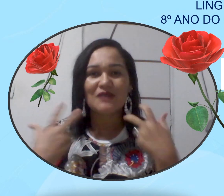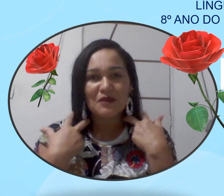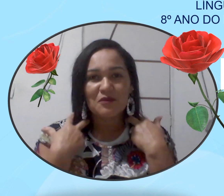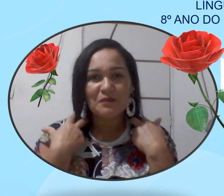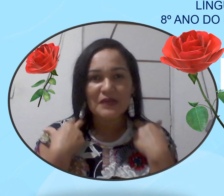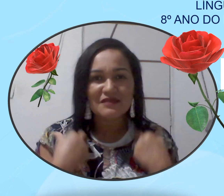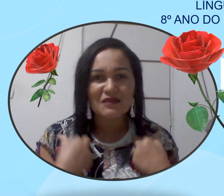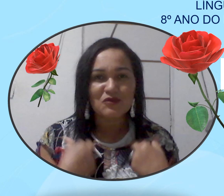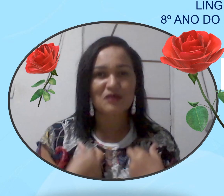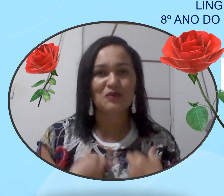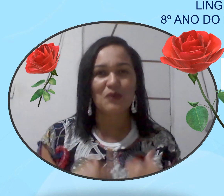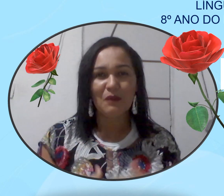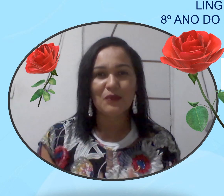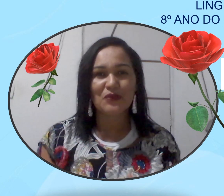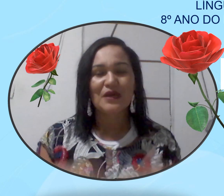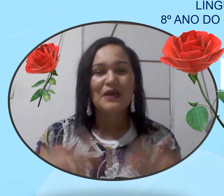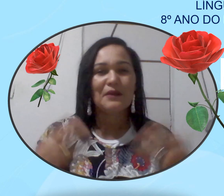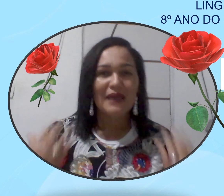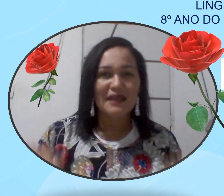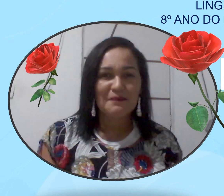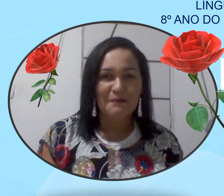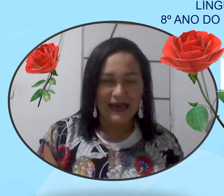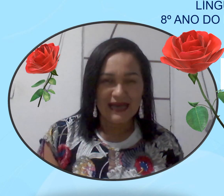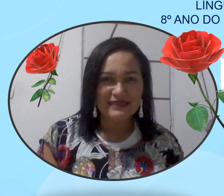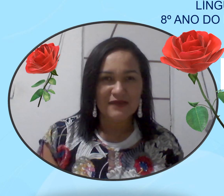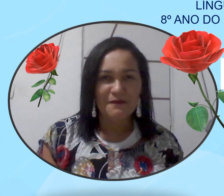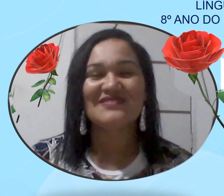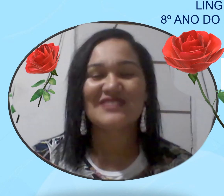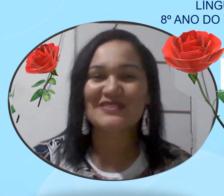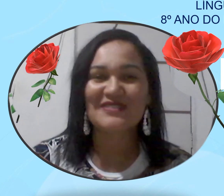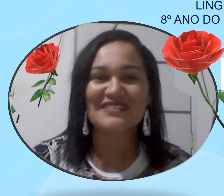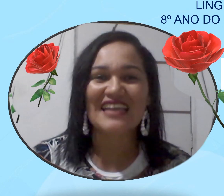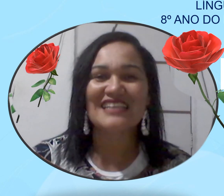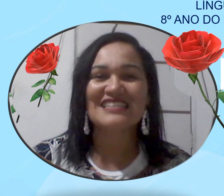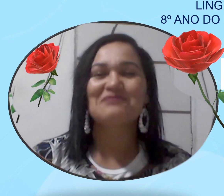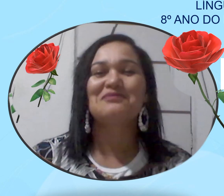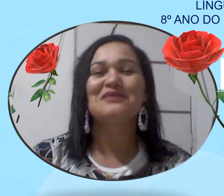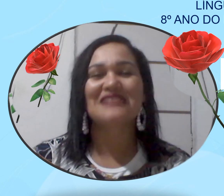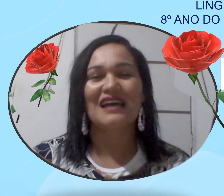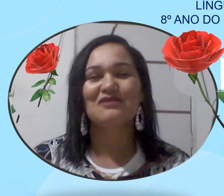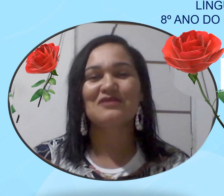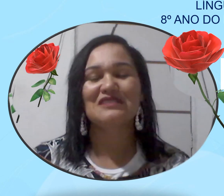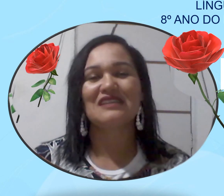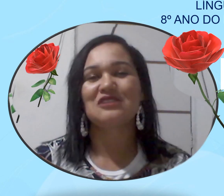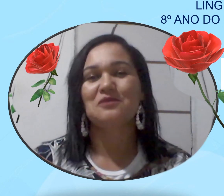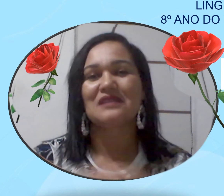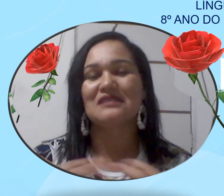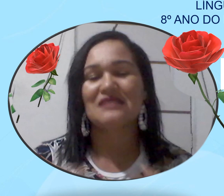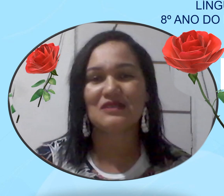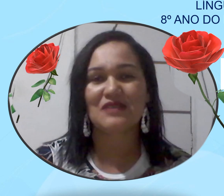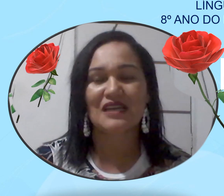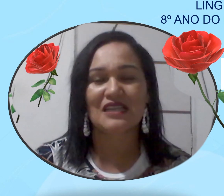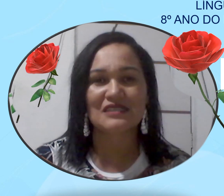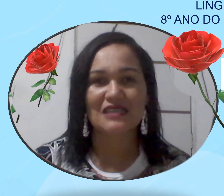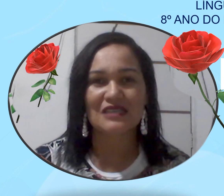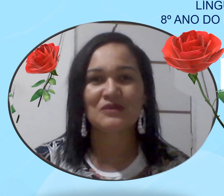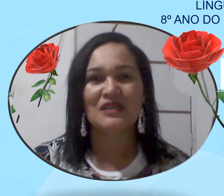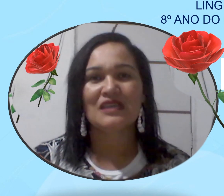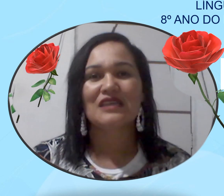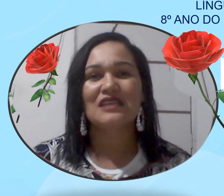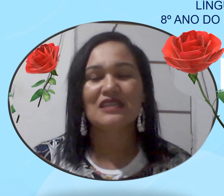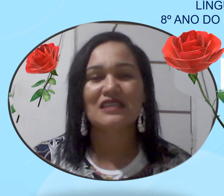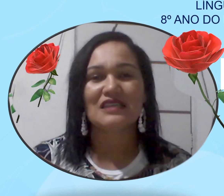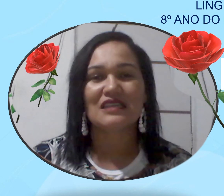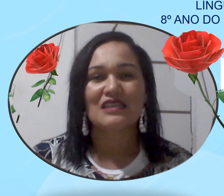estampada tem um cabelo preto na altura do ombro pele parda muito contente por estar com vocês pensam e